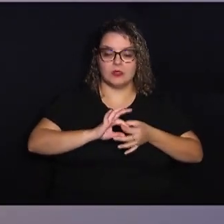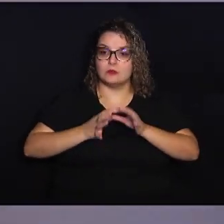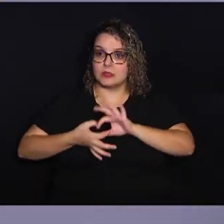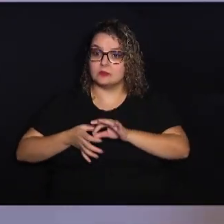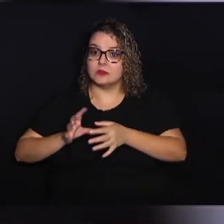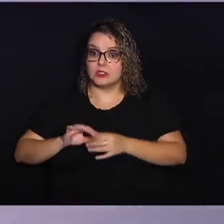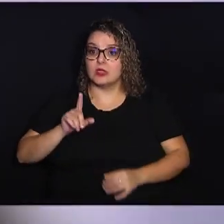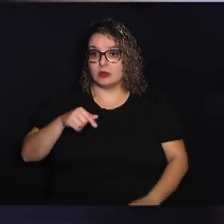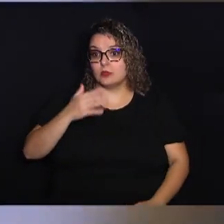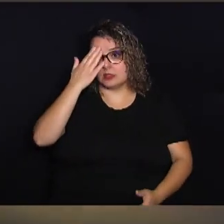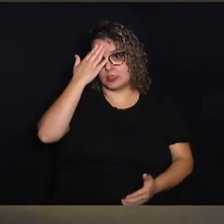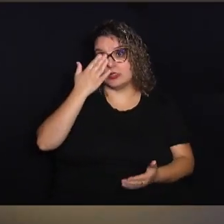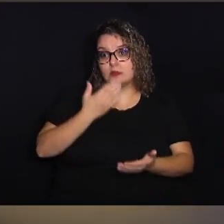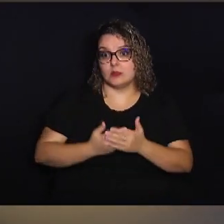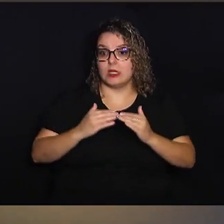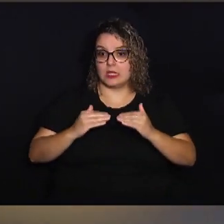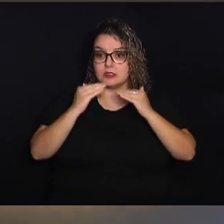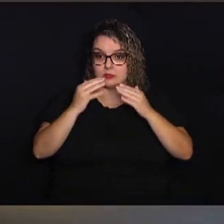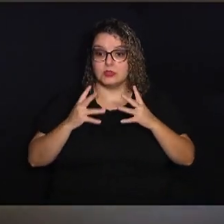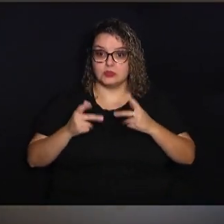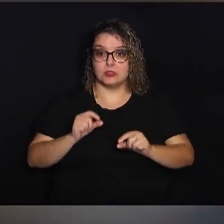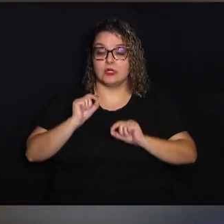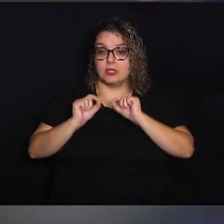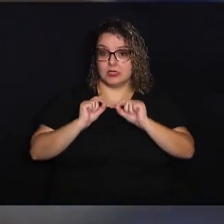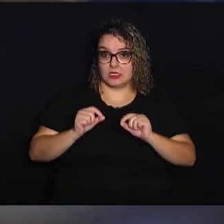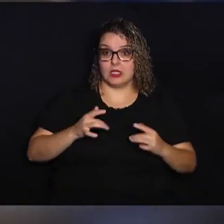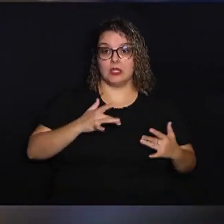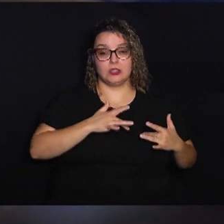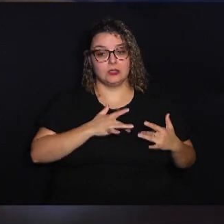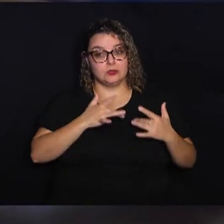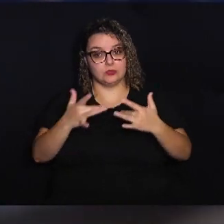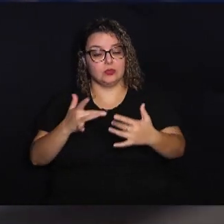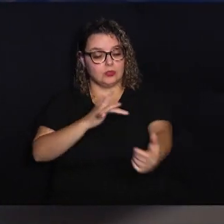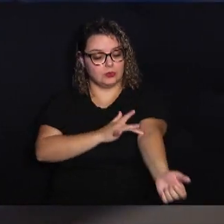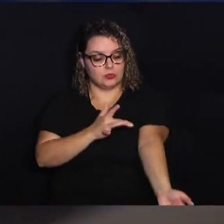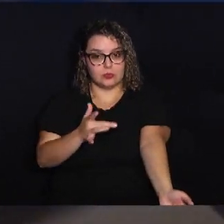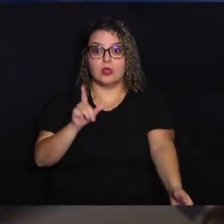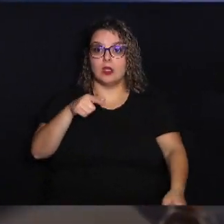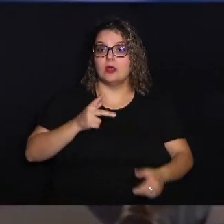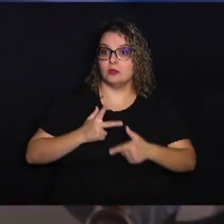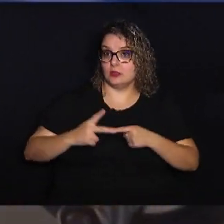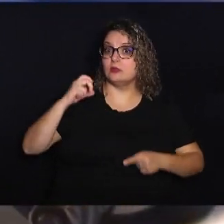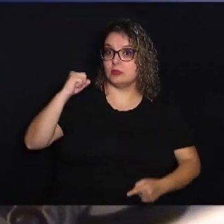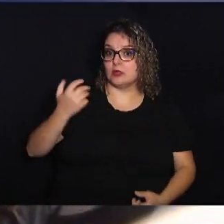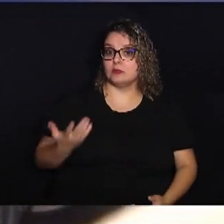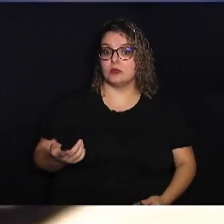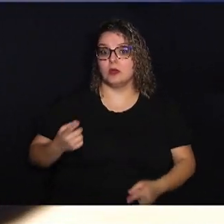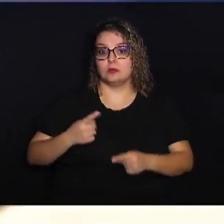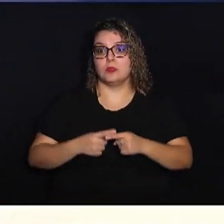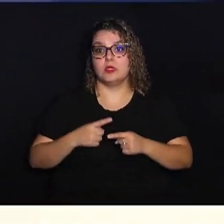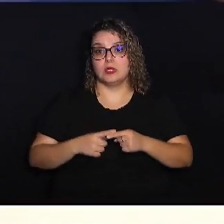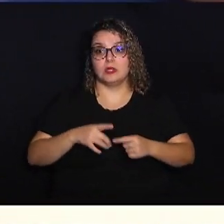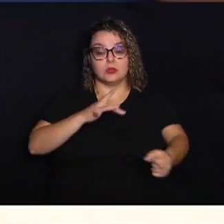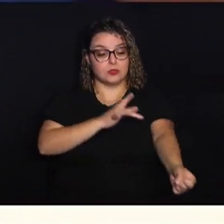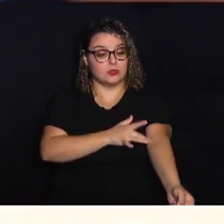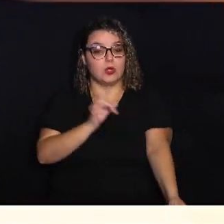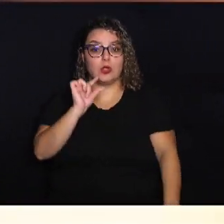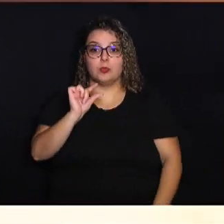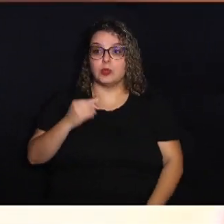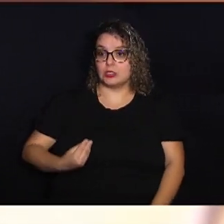que a gente acredita, acima de tudo, que quem doa sangue é realmente um campeão, né? Porque acaba doando um pouquinho dessa vida que ele